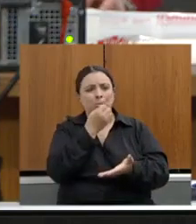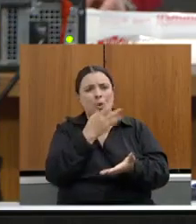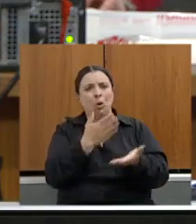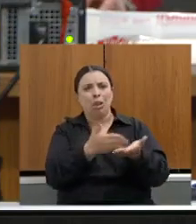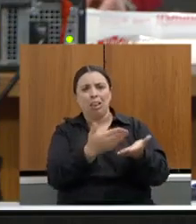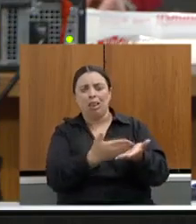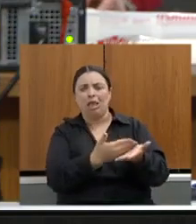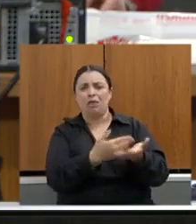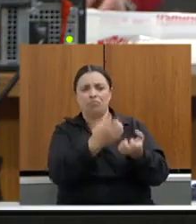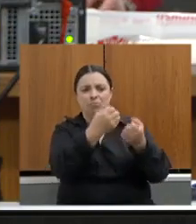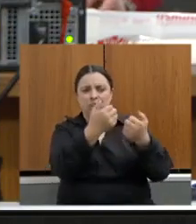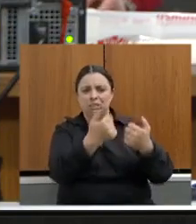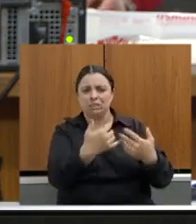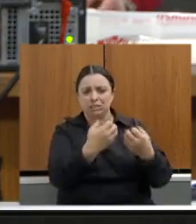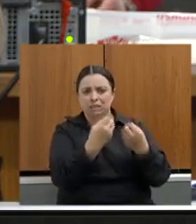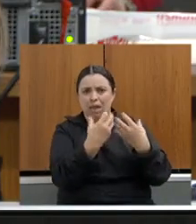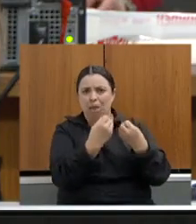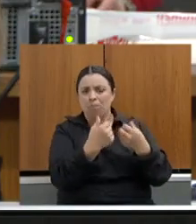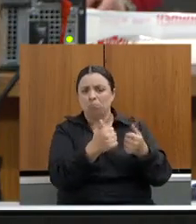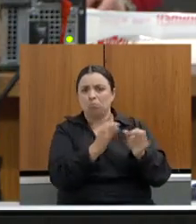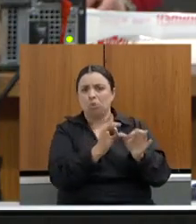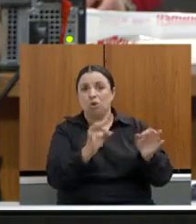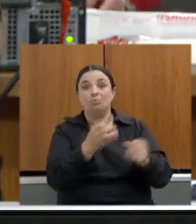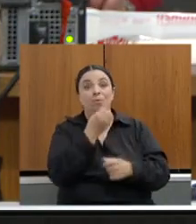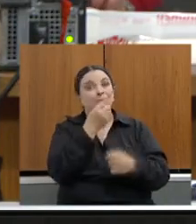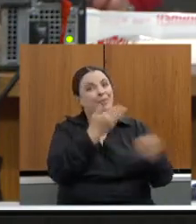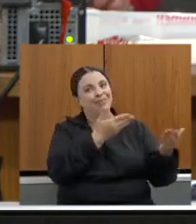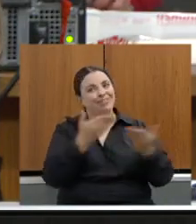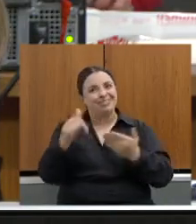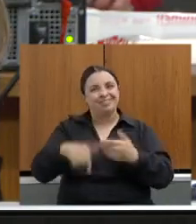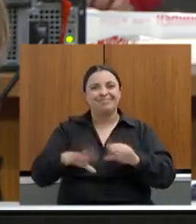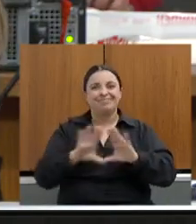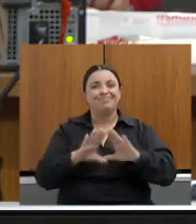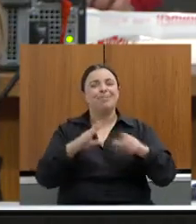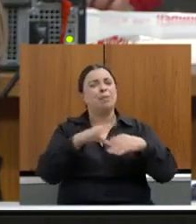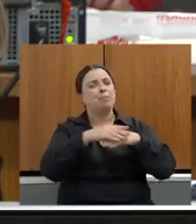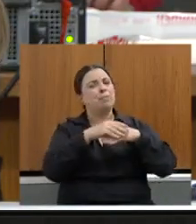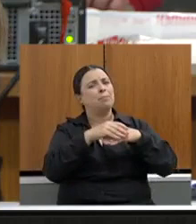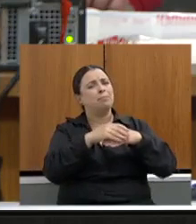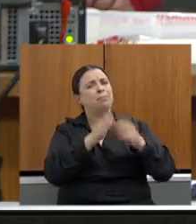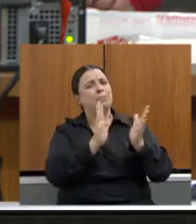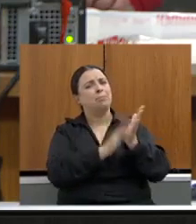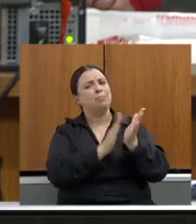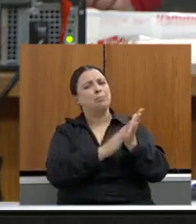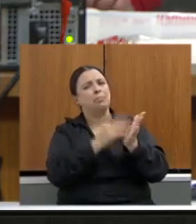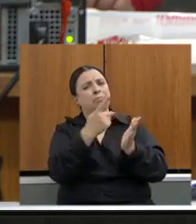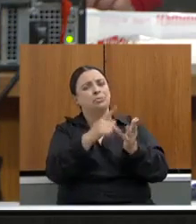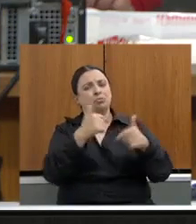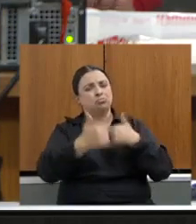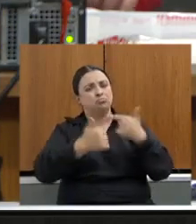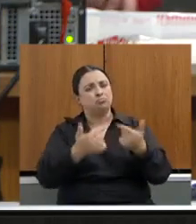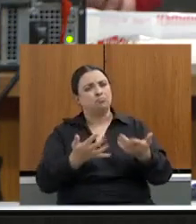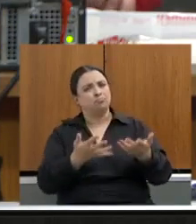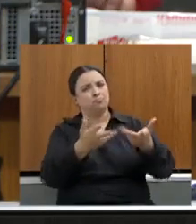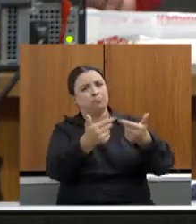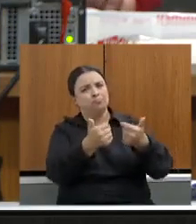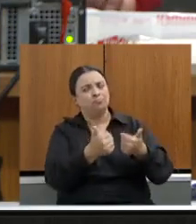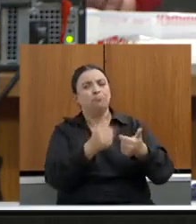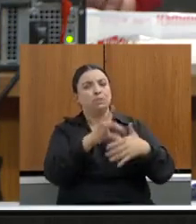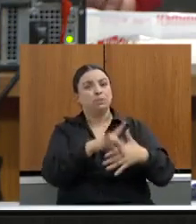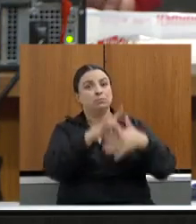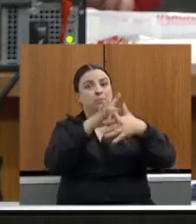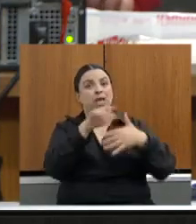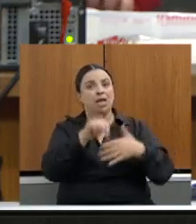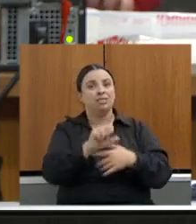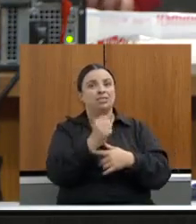C é muito muito bem-vinda essa casa parabéns pelo excelente trabalho que desempenha frente a sejusp